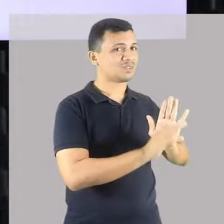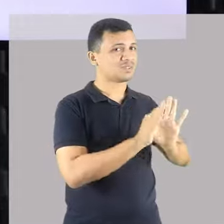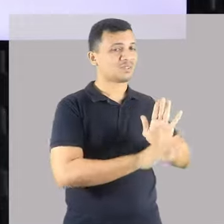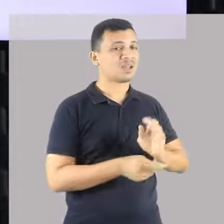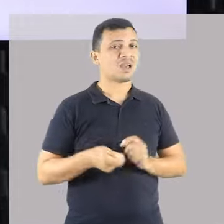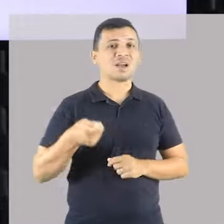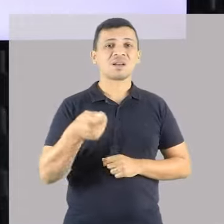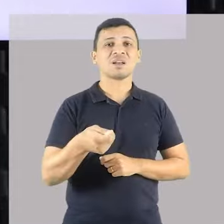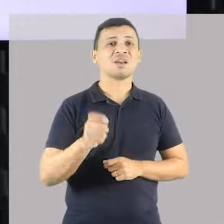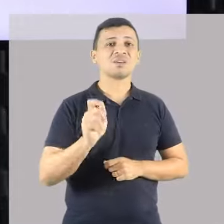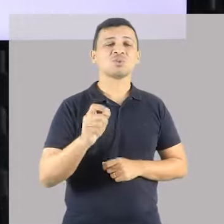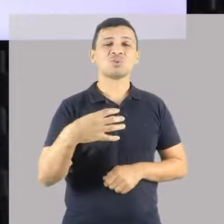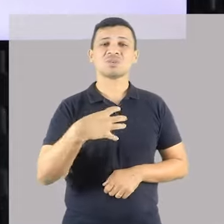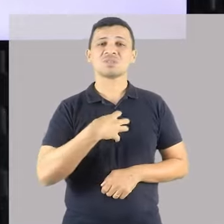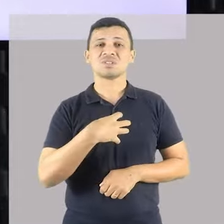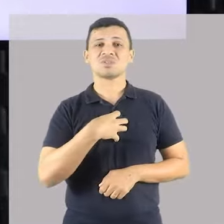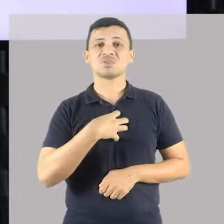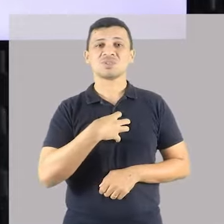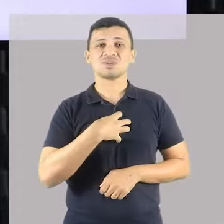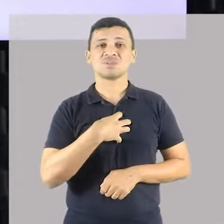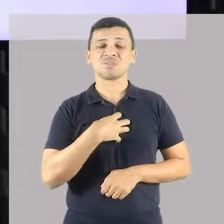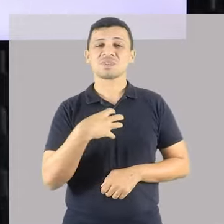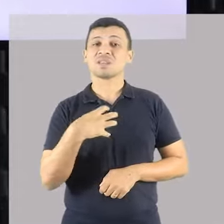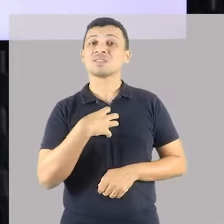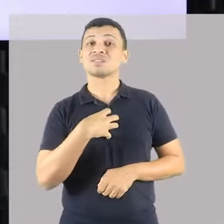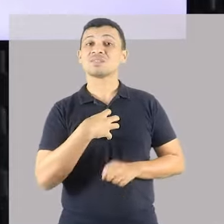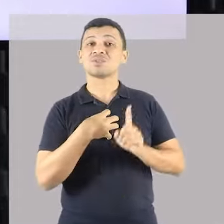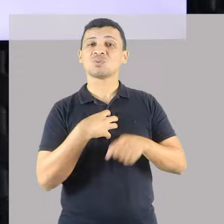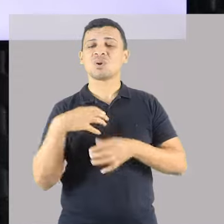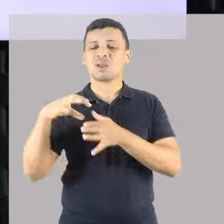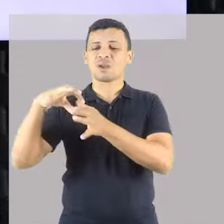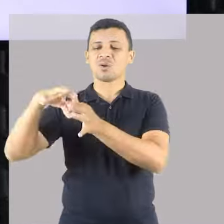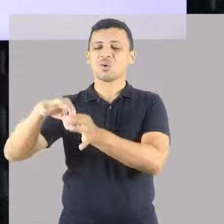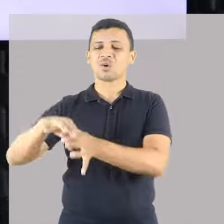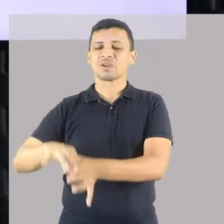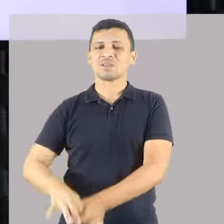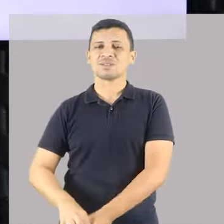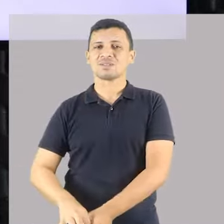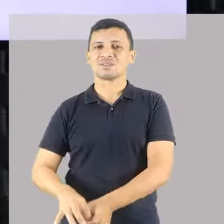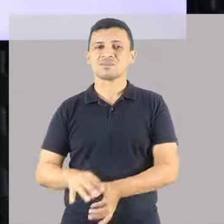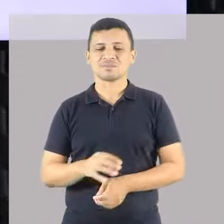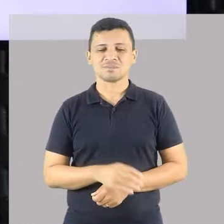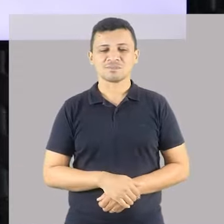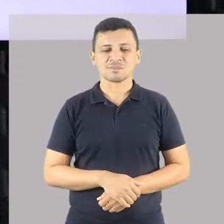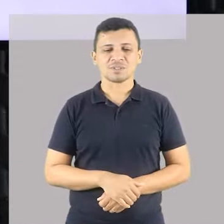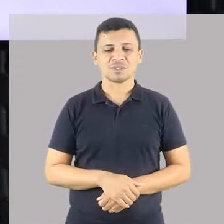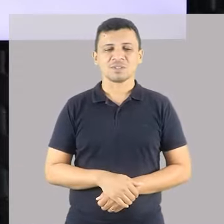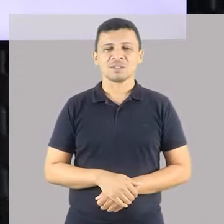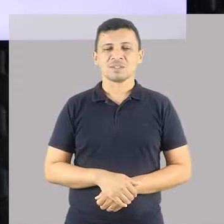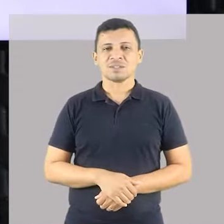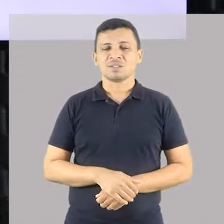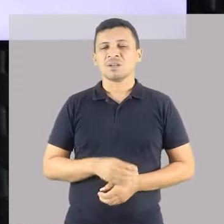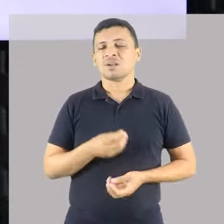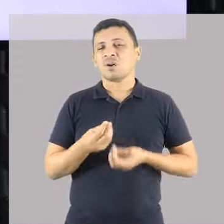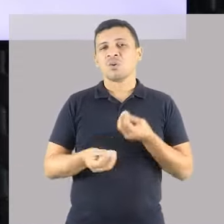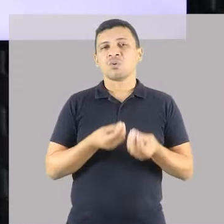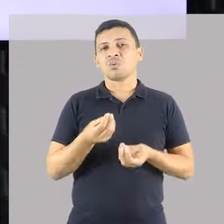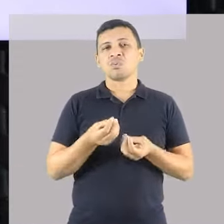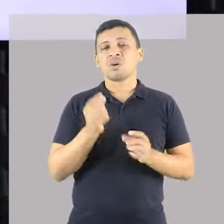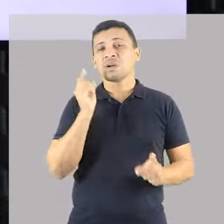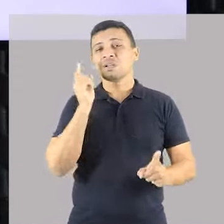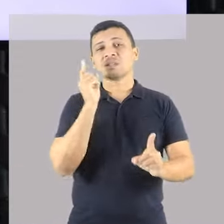garantir o sentido quando ele falou do sentido Ele já falou da coerência textual tá a A esse respeito